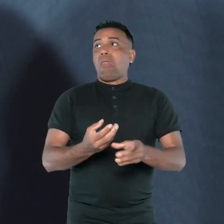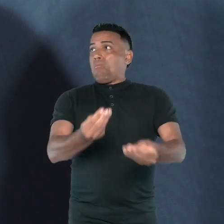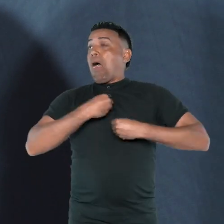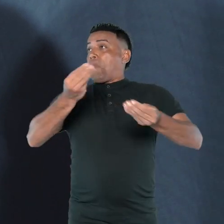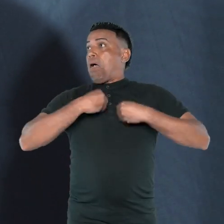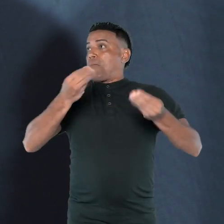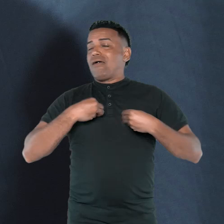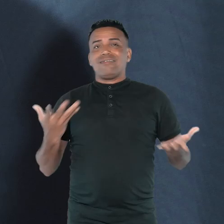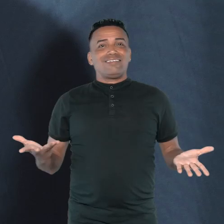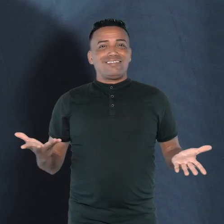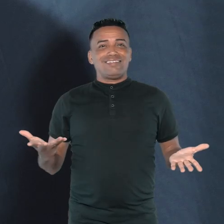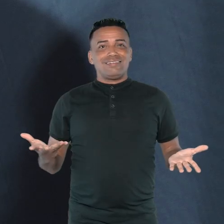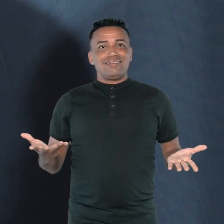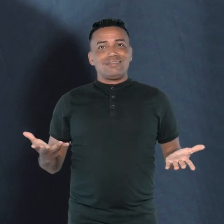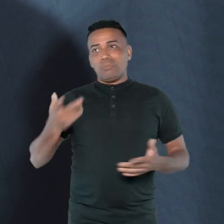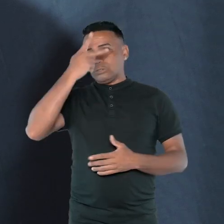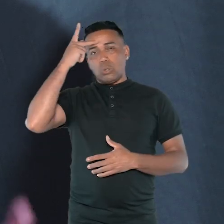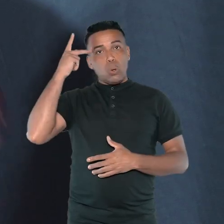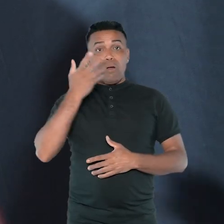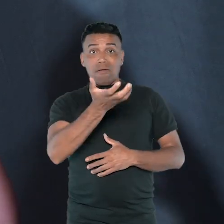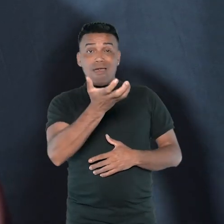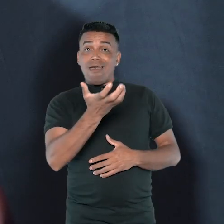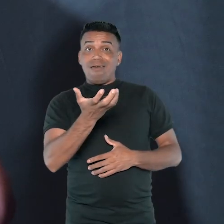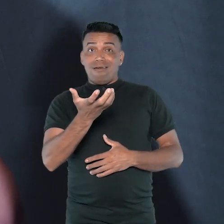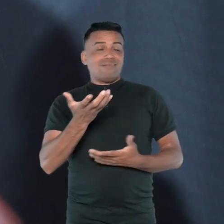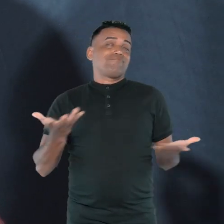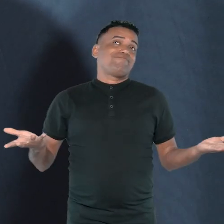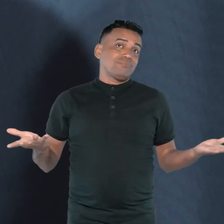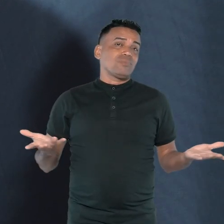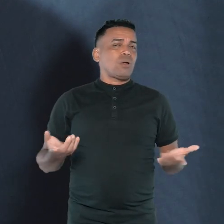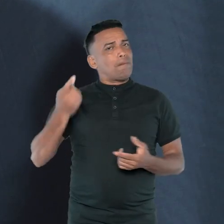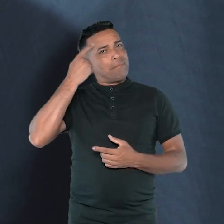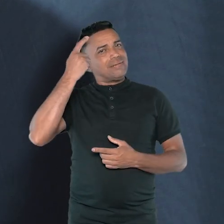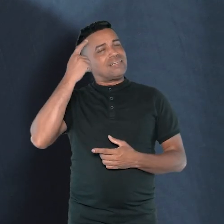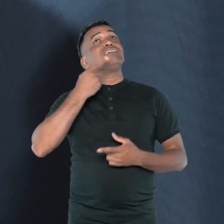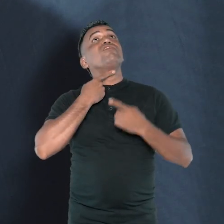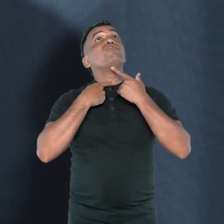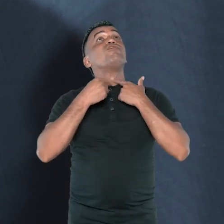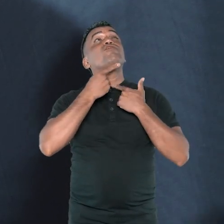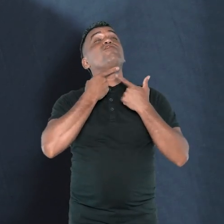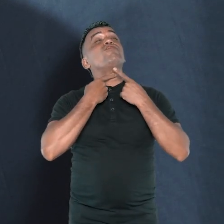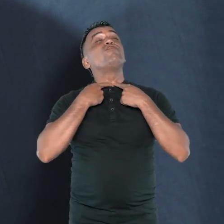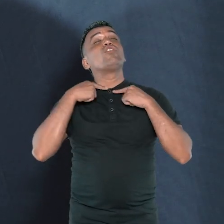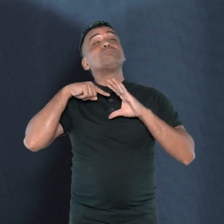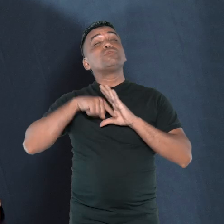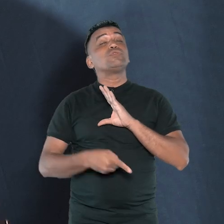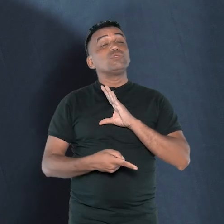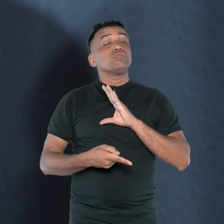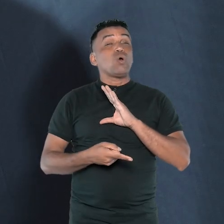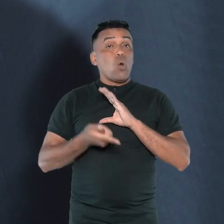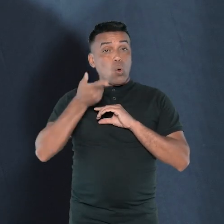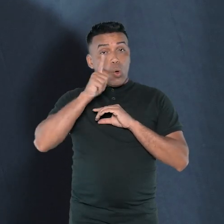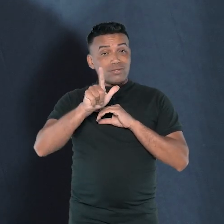diz daquilo que o sujeito quer, né? Inclusive, quando a gente vai pensar o desejo, aquilo que a gente consegue,